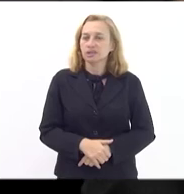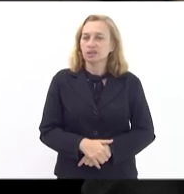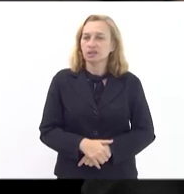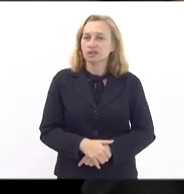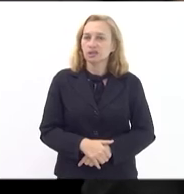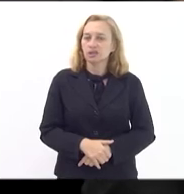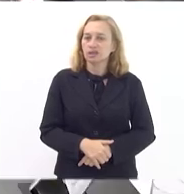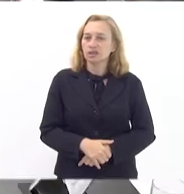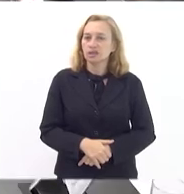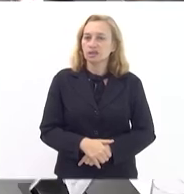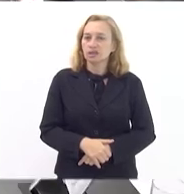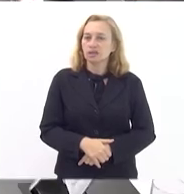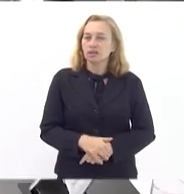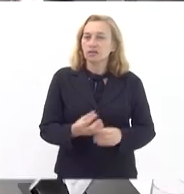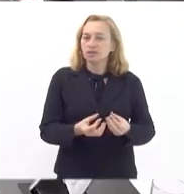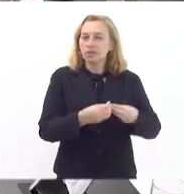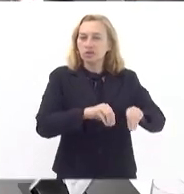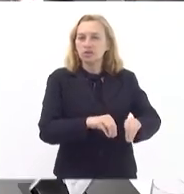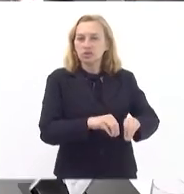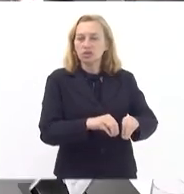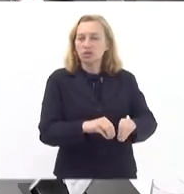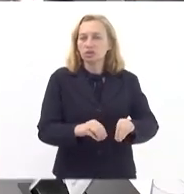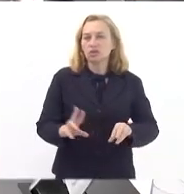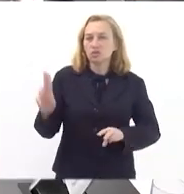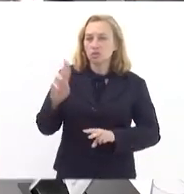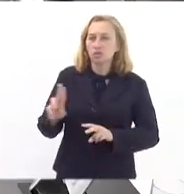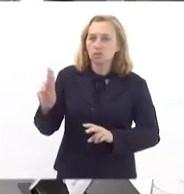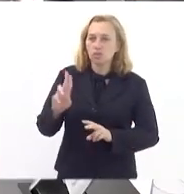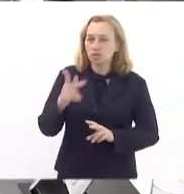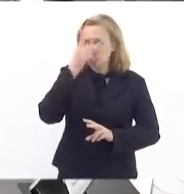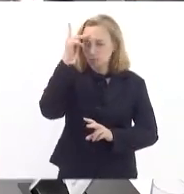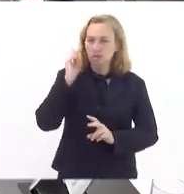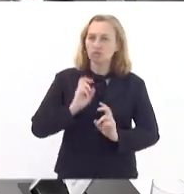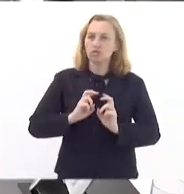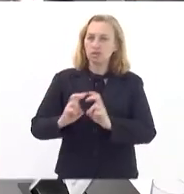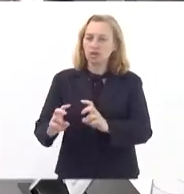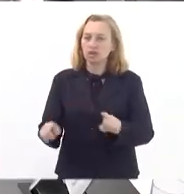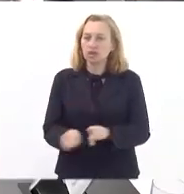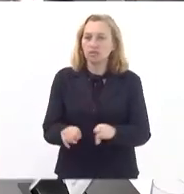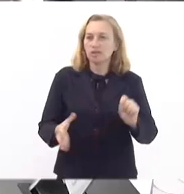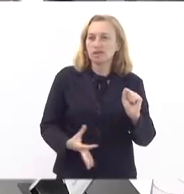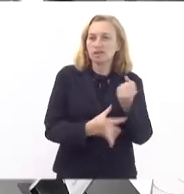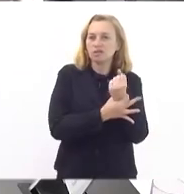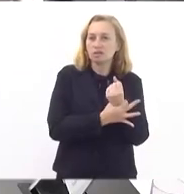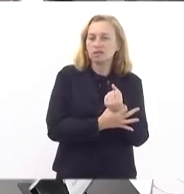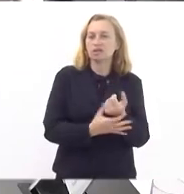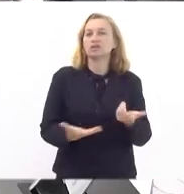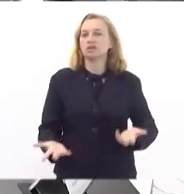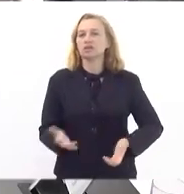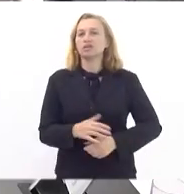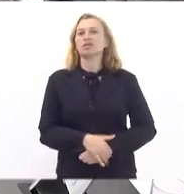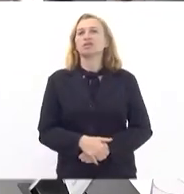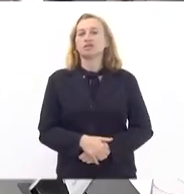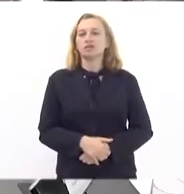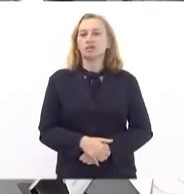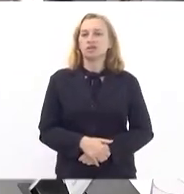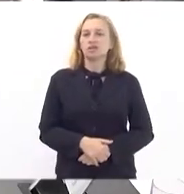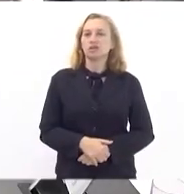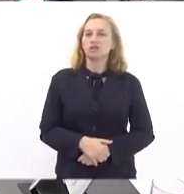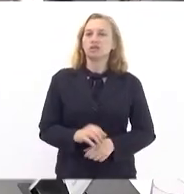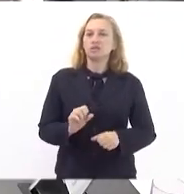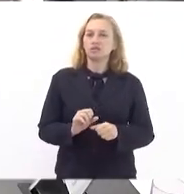impactando muito não só no serviço ao usuário mas o risco para questão de segurança e para mitigar isso nós fazemos